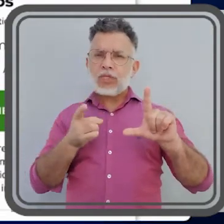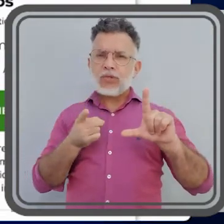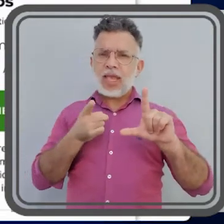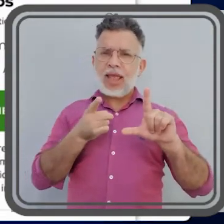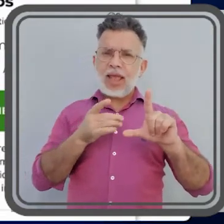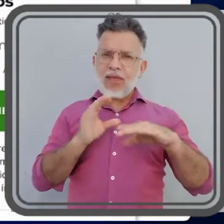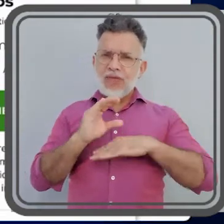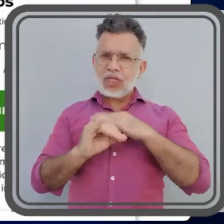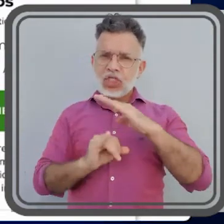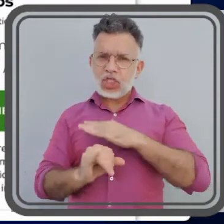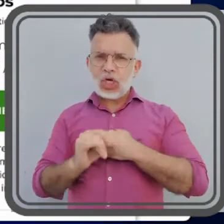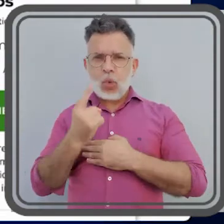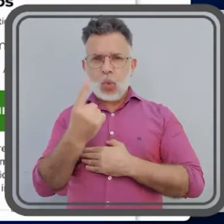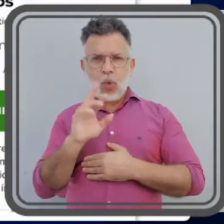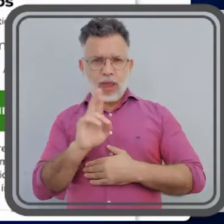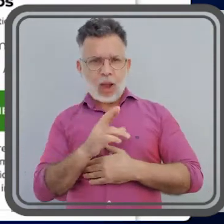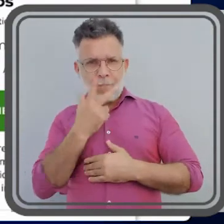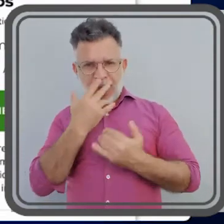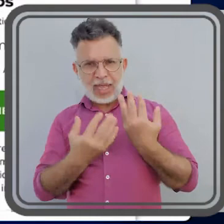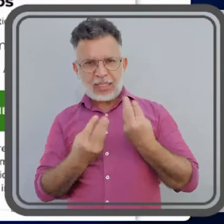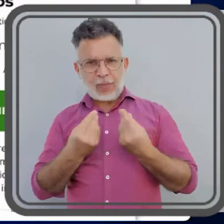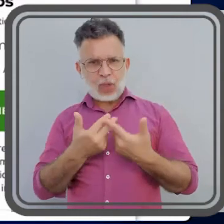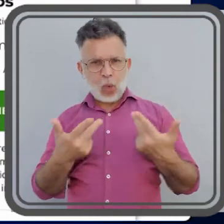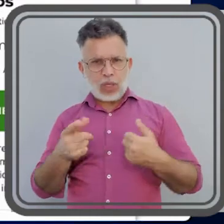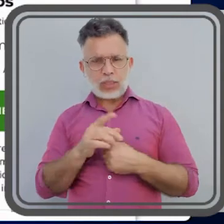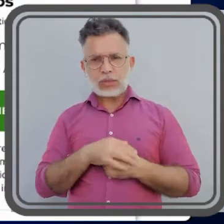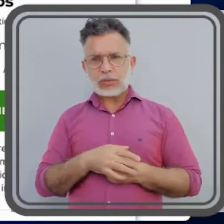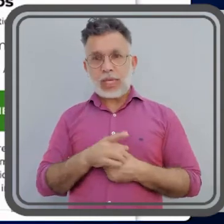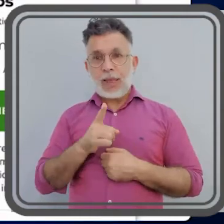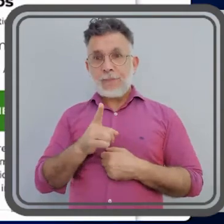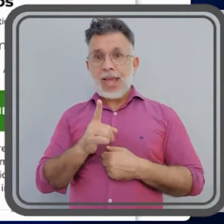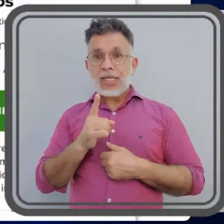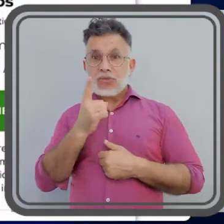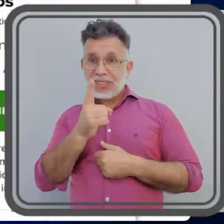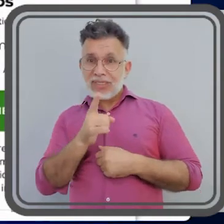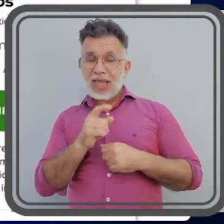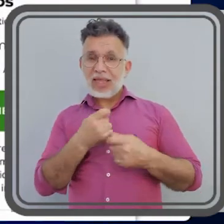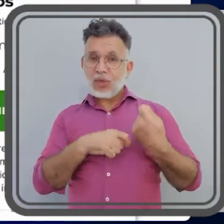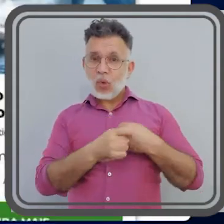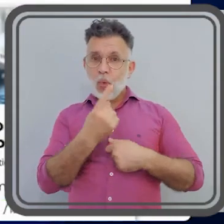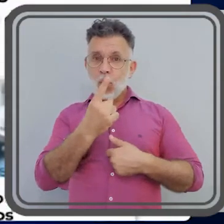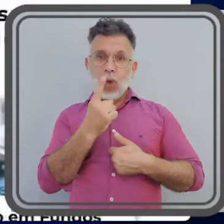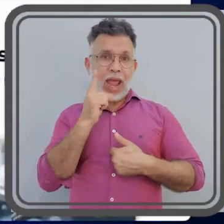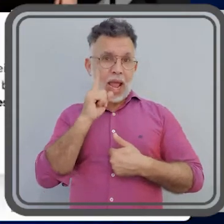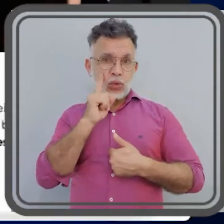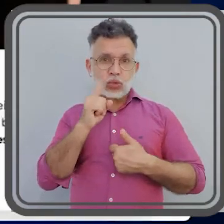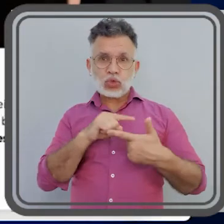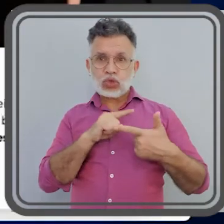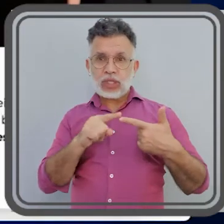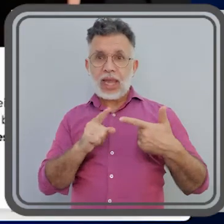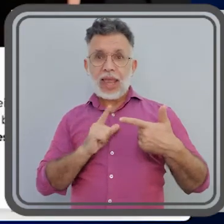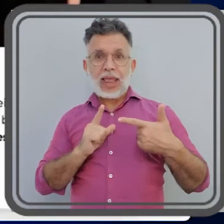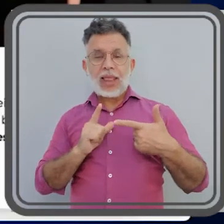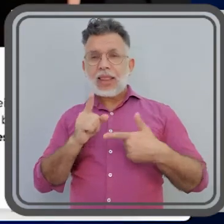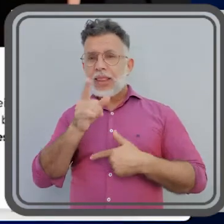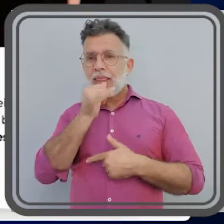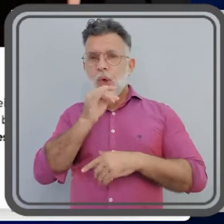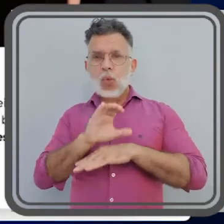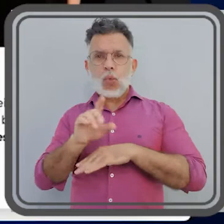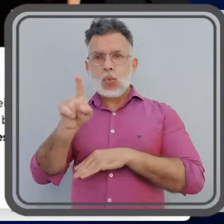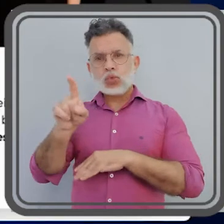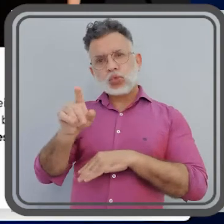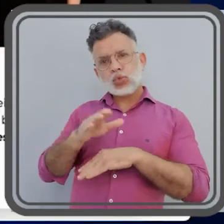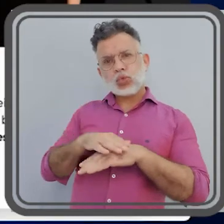dia, parece muita coisa? Não parece muita coisa. Só que se você investir na sua educação financeira R$1 por dia, por exemplo, você tem um curso lá da Suno para